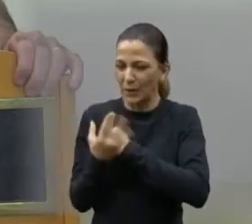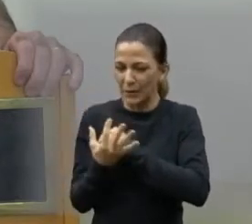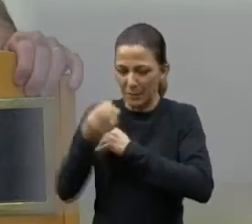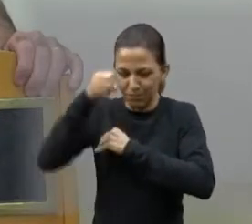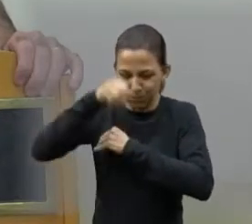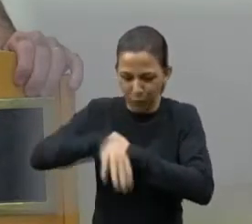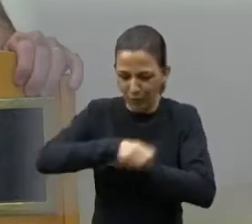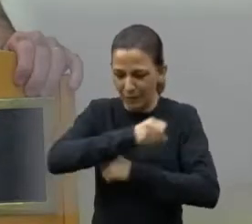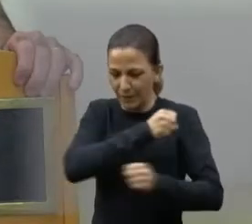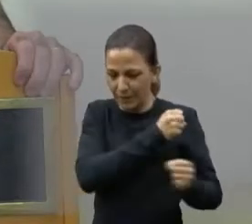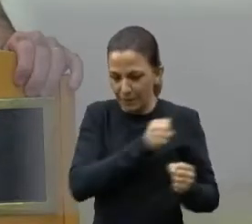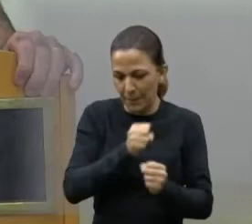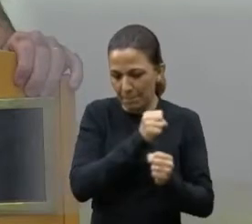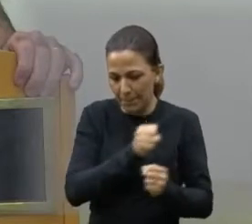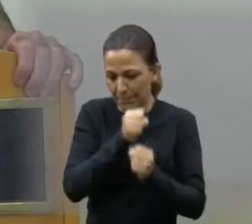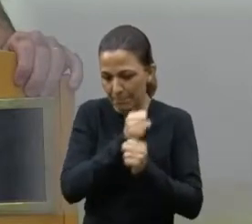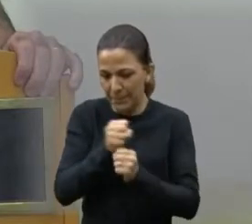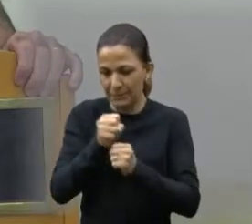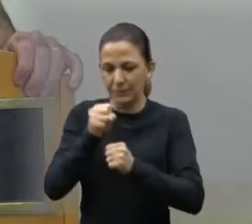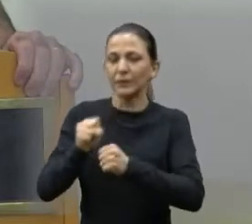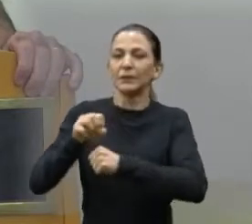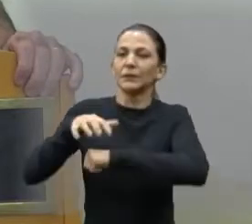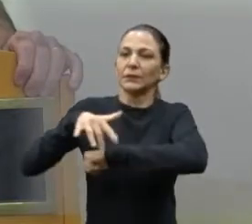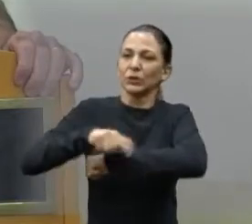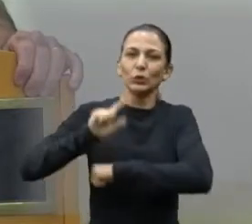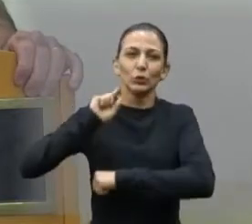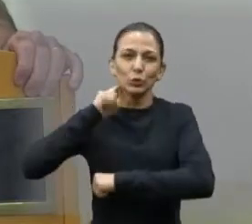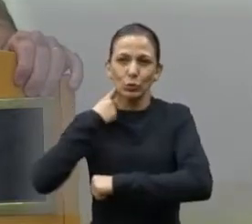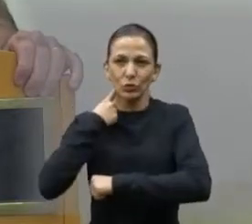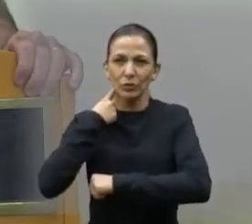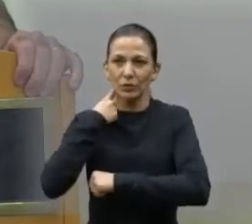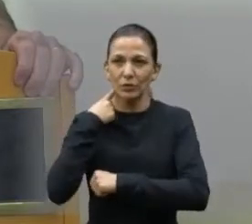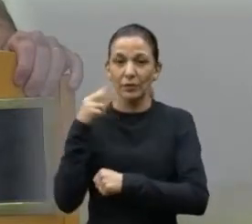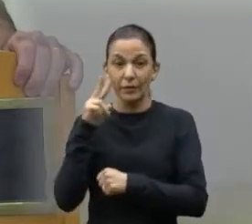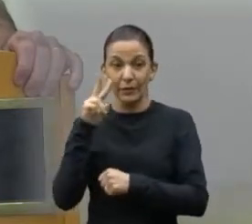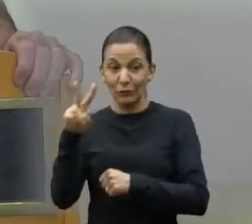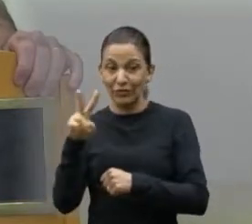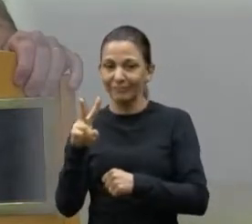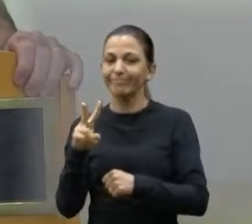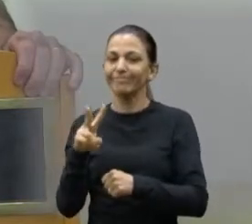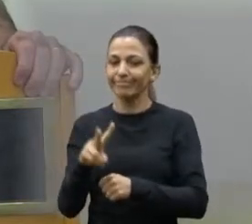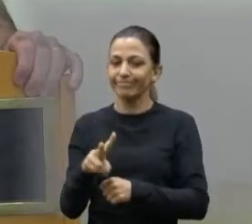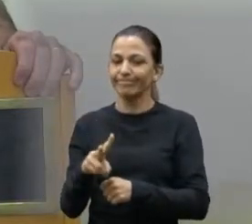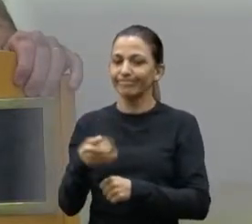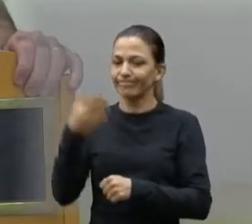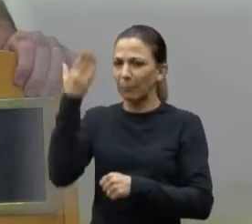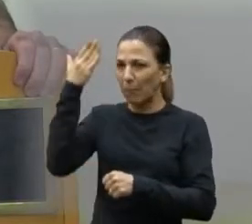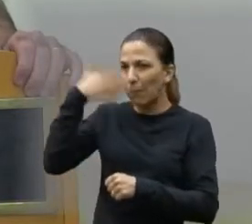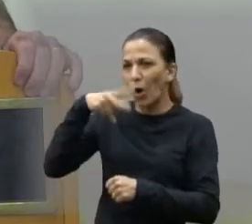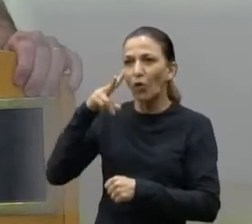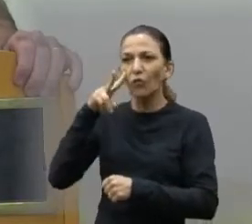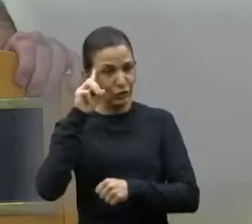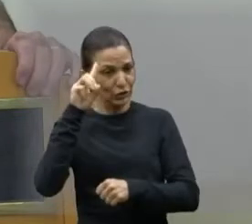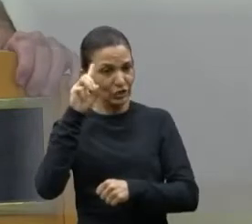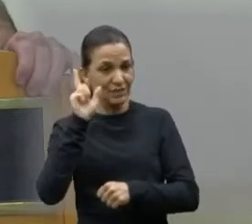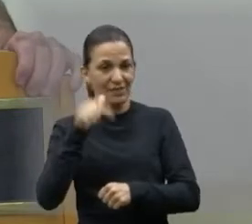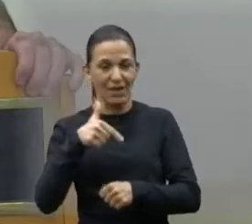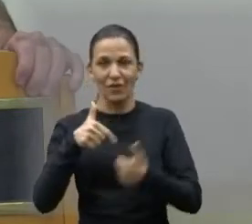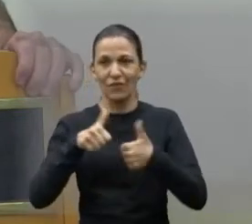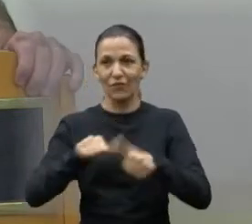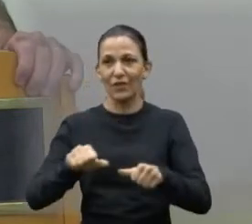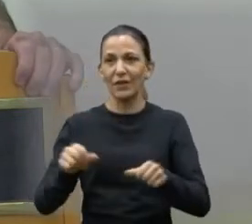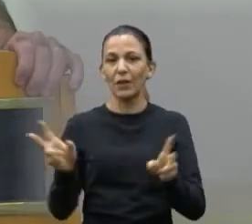varrem varrem a guia e joga no bueiro eu vi esse presenciei isso daí ou deixa